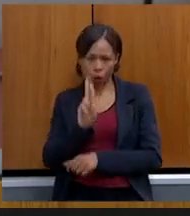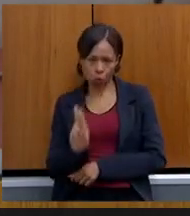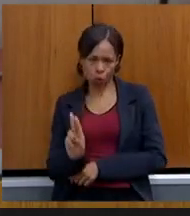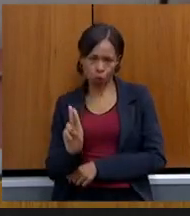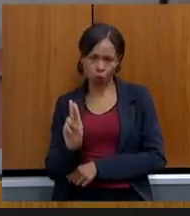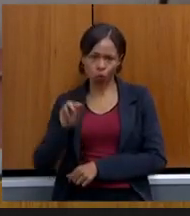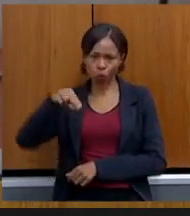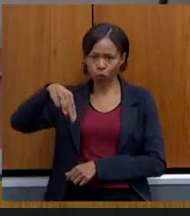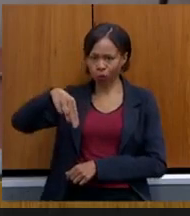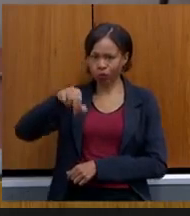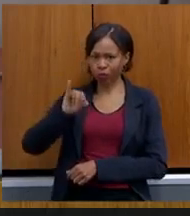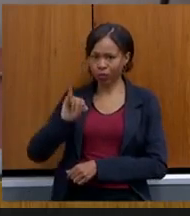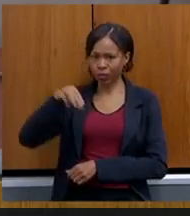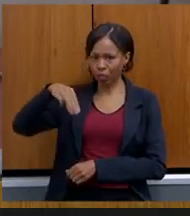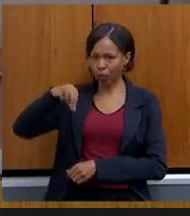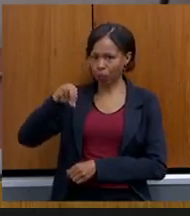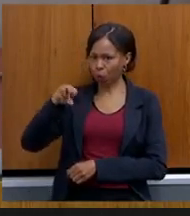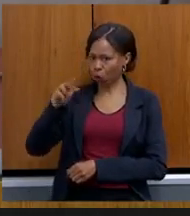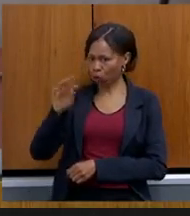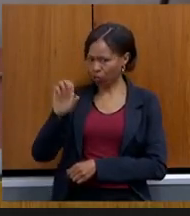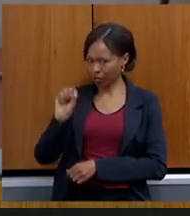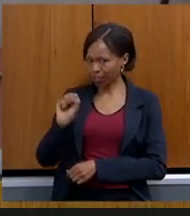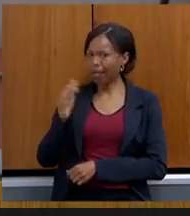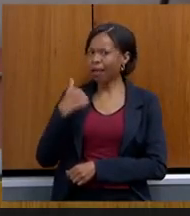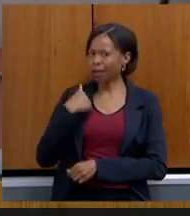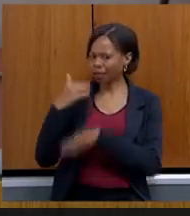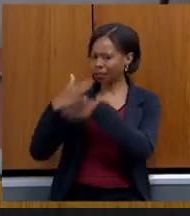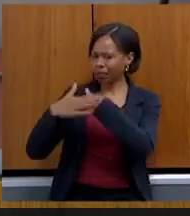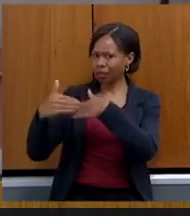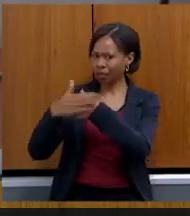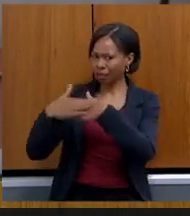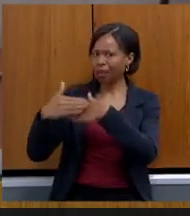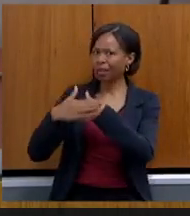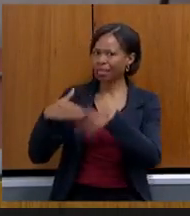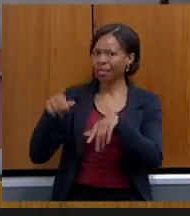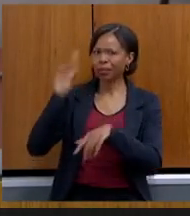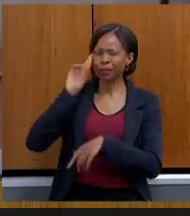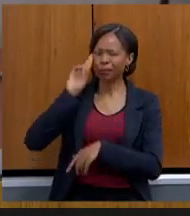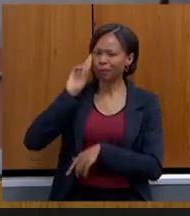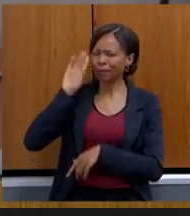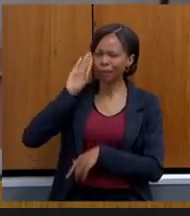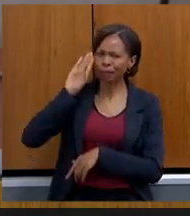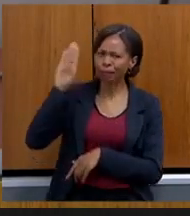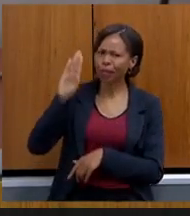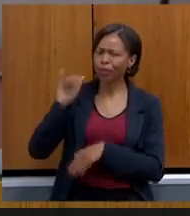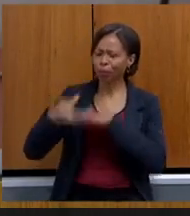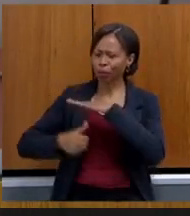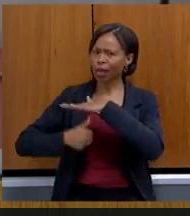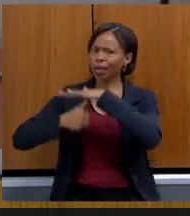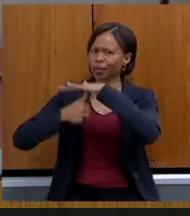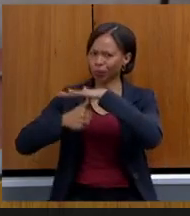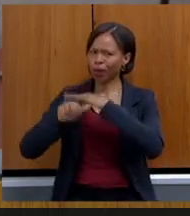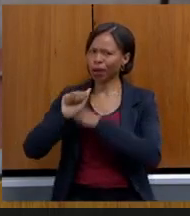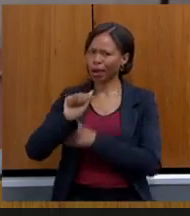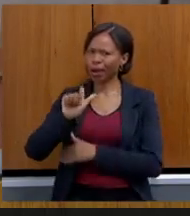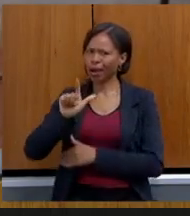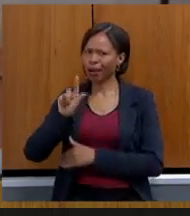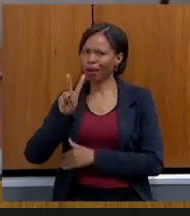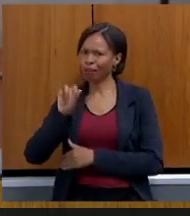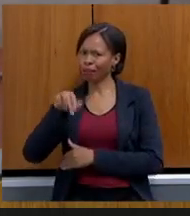carinho sabe pela Universidade é especialmente também pelo reitor ouvir Marcos toda a sua seriedade e serenidade